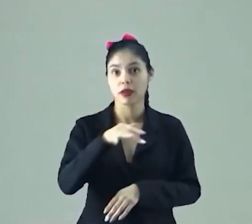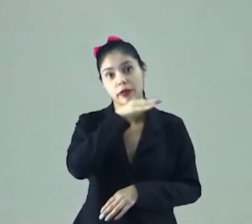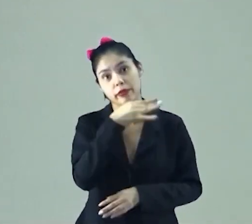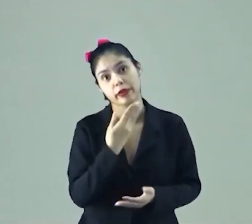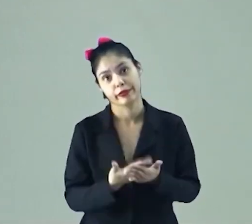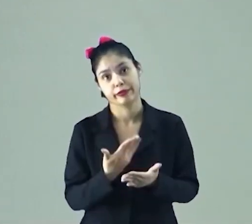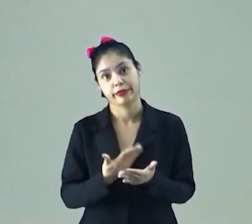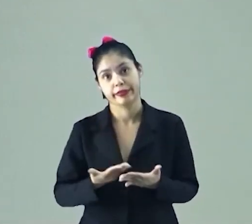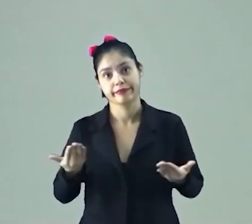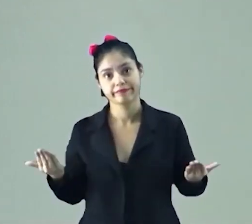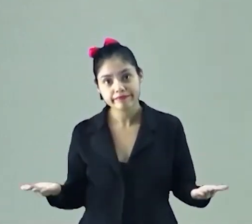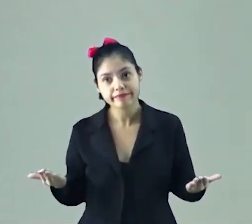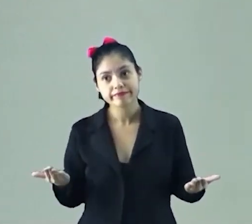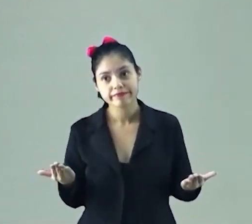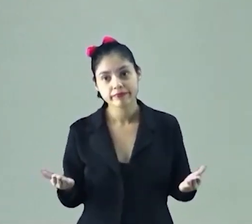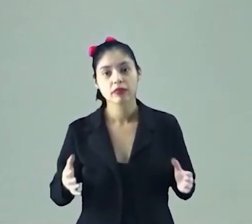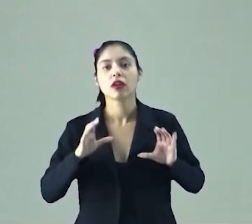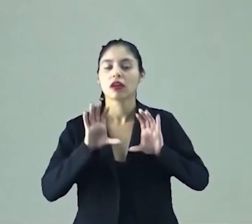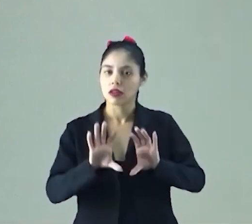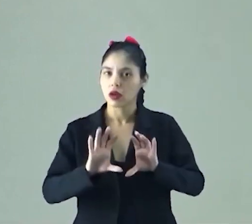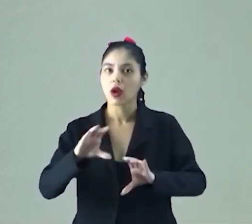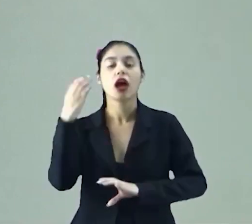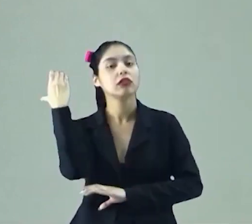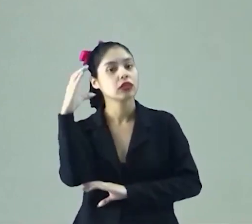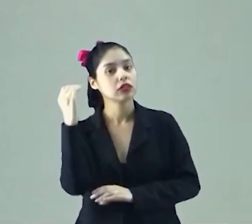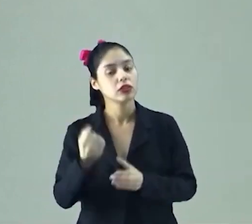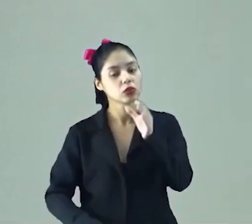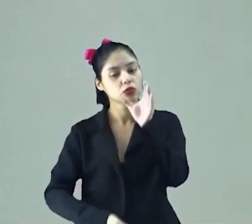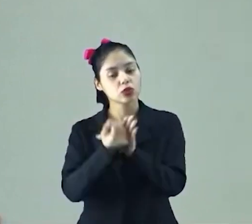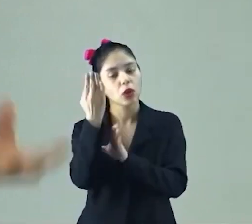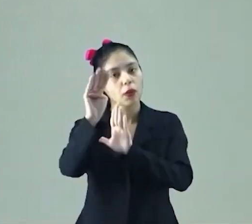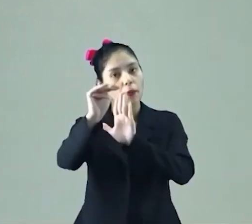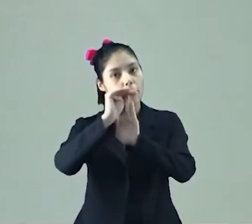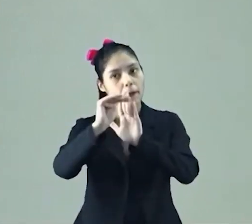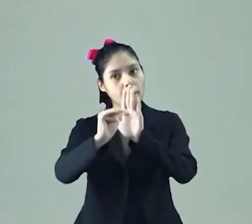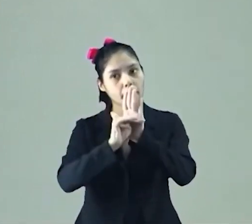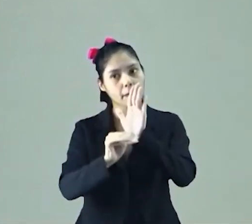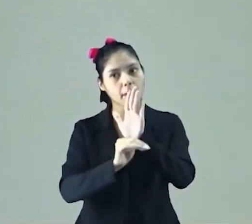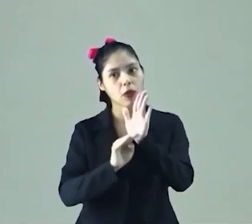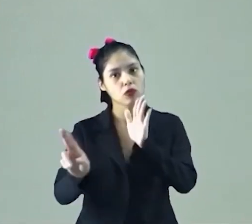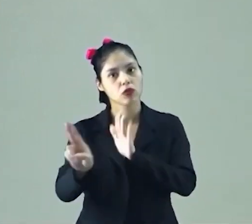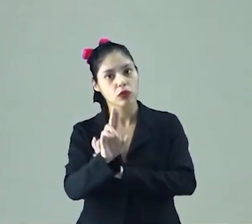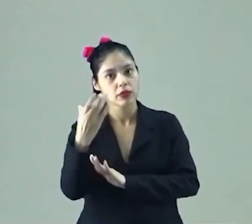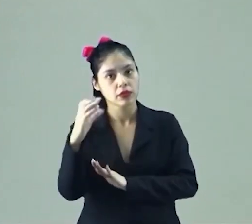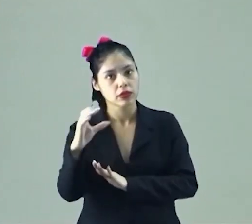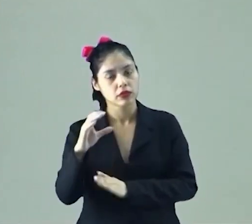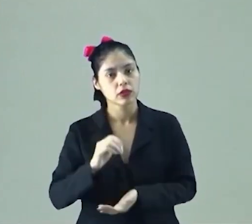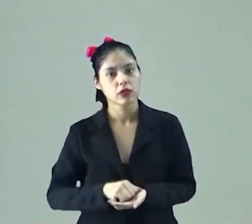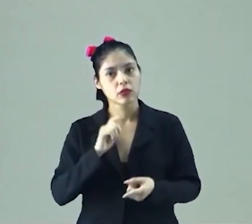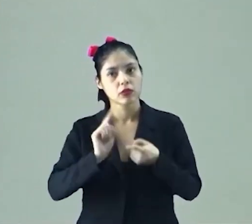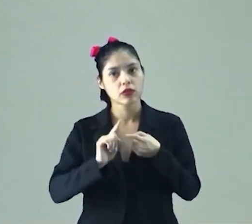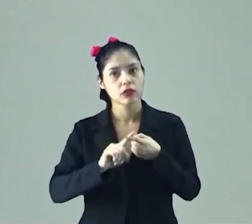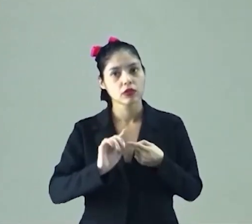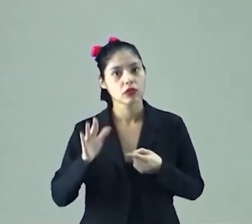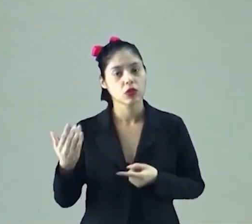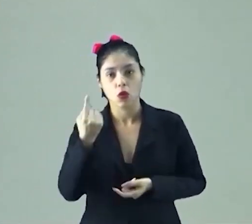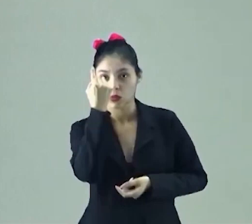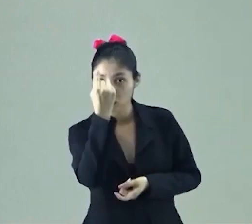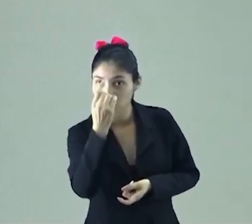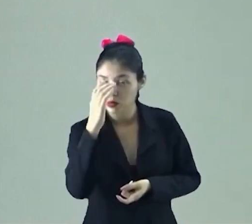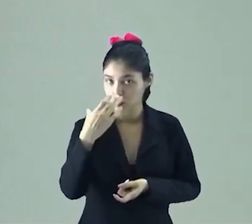bicho que eu estou estudando? Aí a ciência criou um padrão, ela criou um nome científico. Por quê? Quando eu dou um